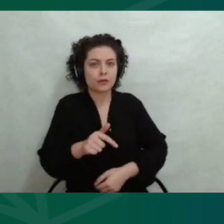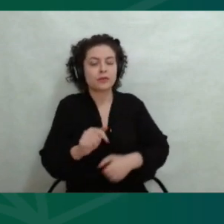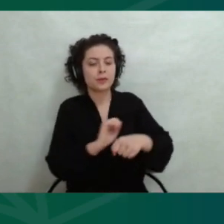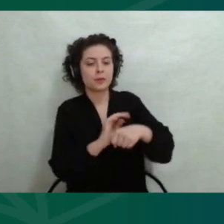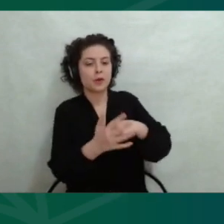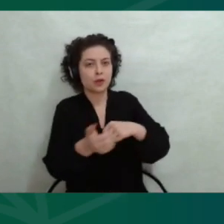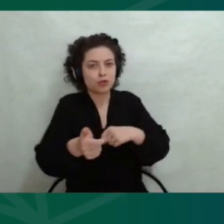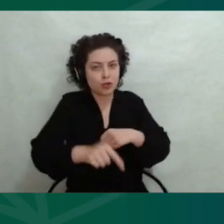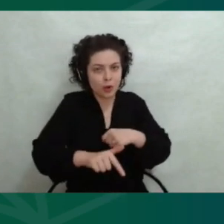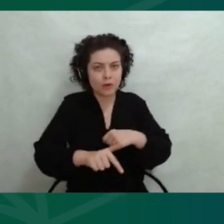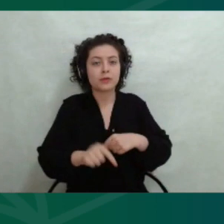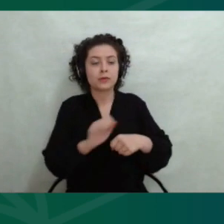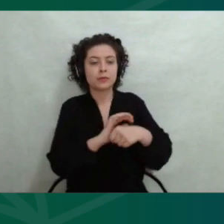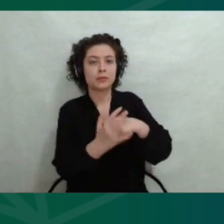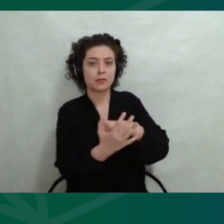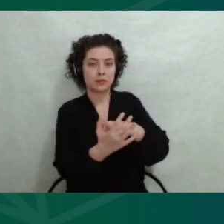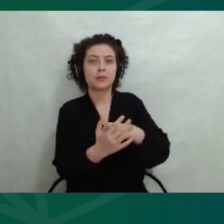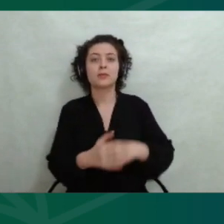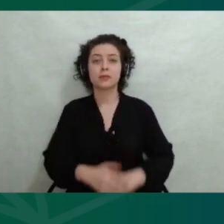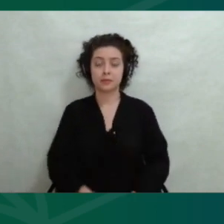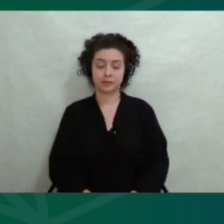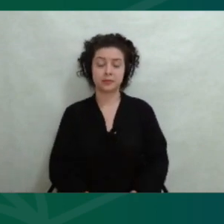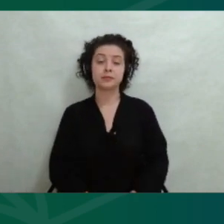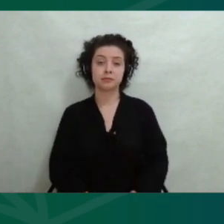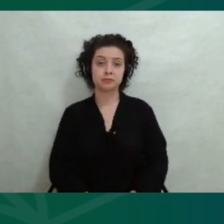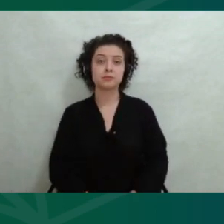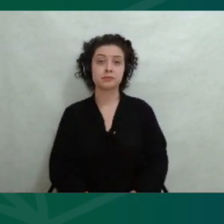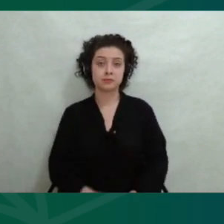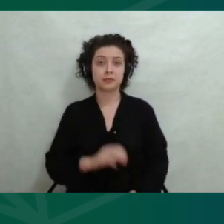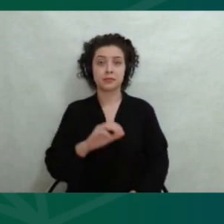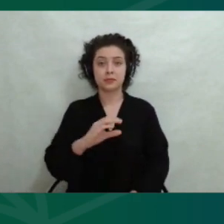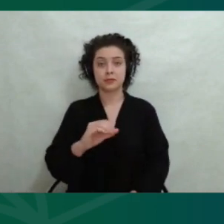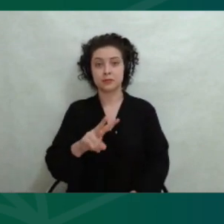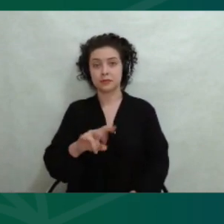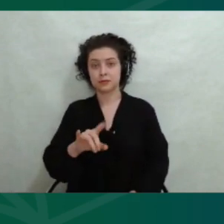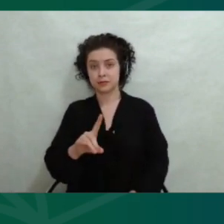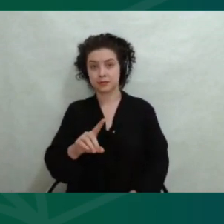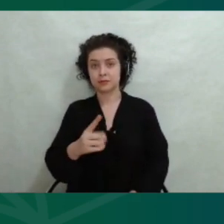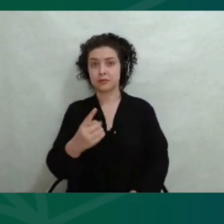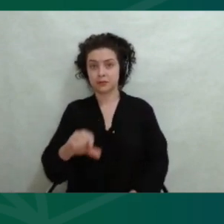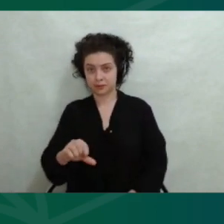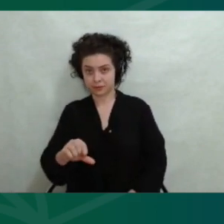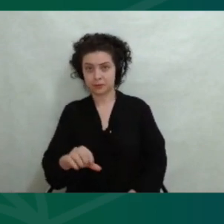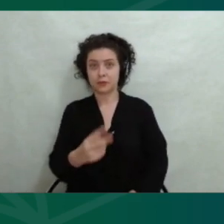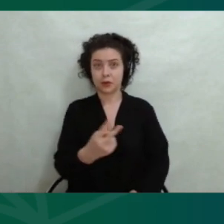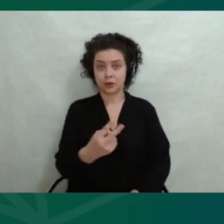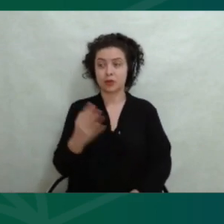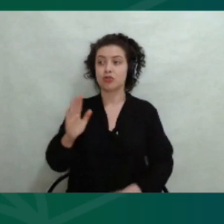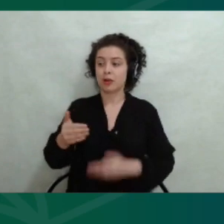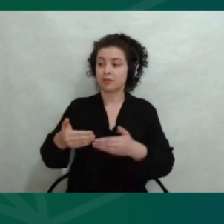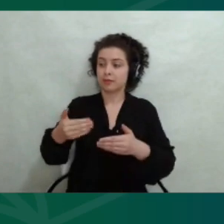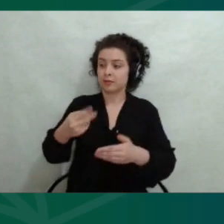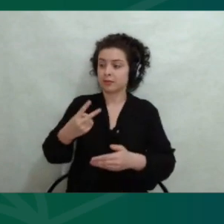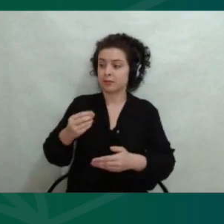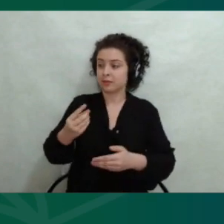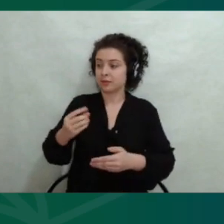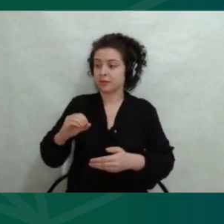de SARS-CoV-2, também porque nós já tivemos o SARS-CoV em 2002, então foi conhecido